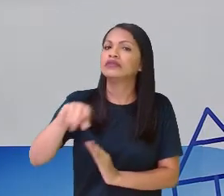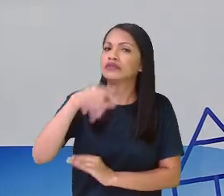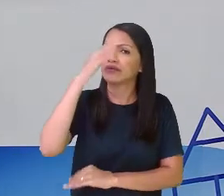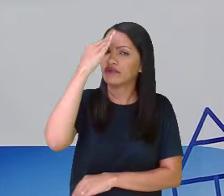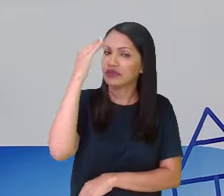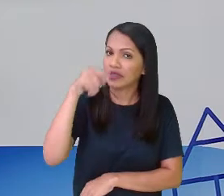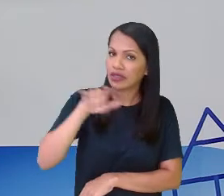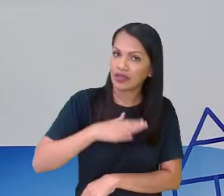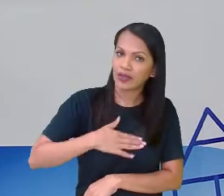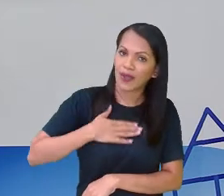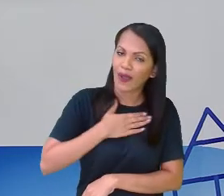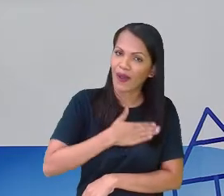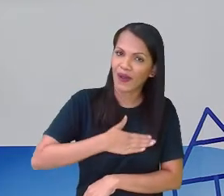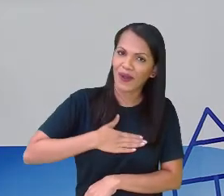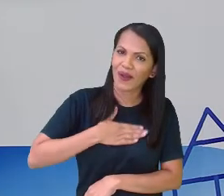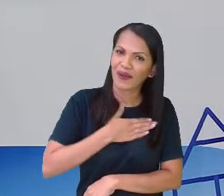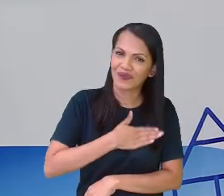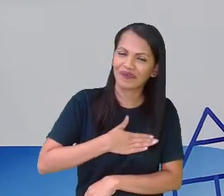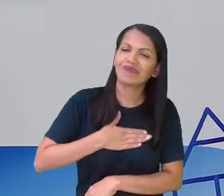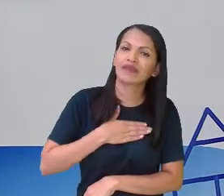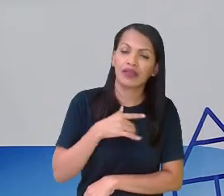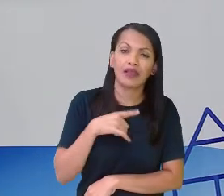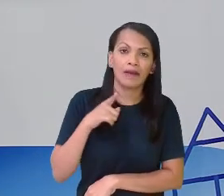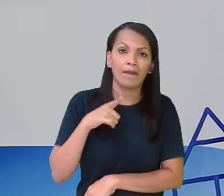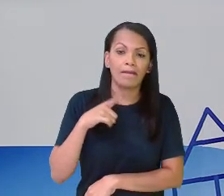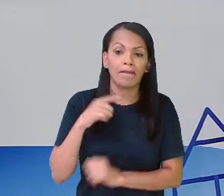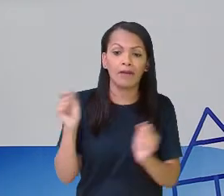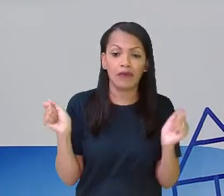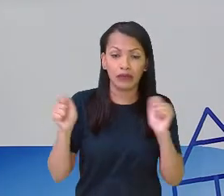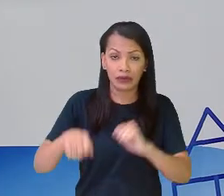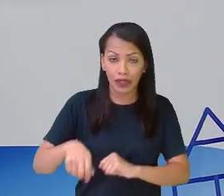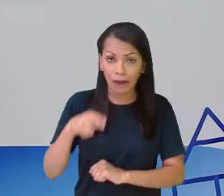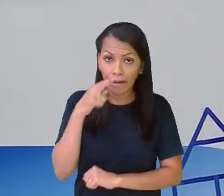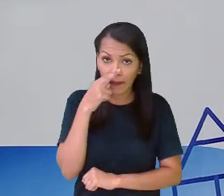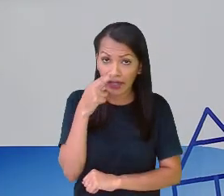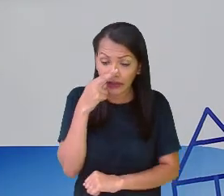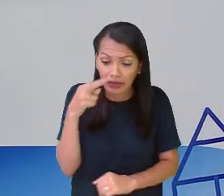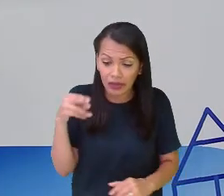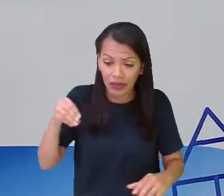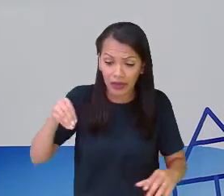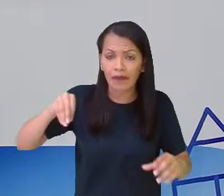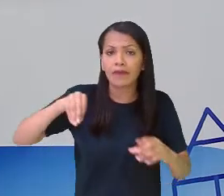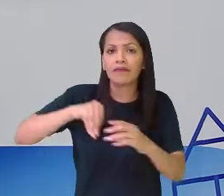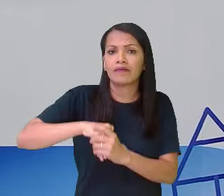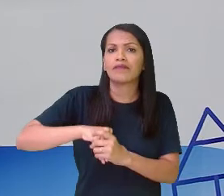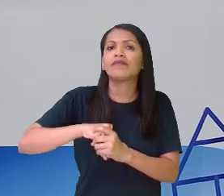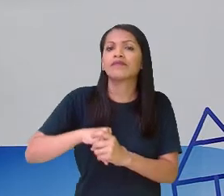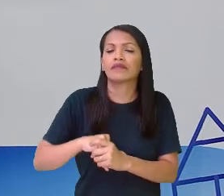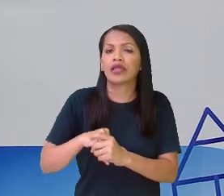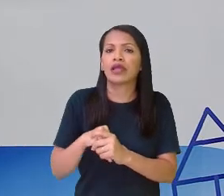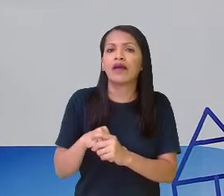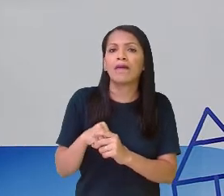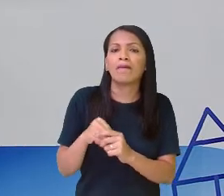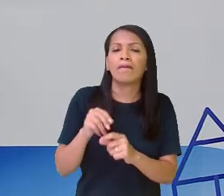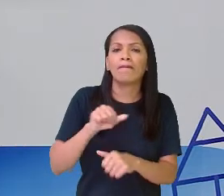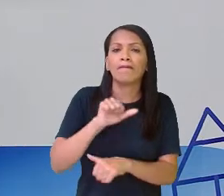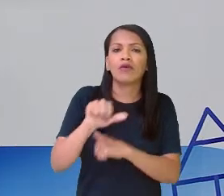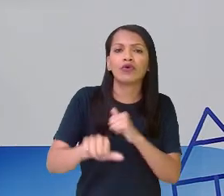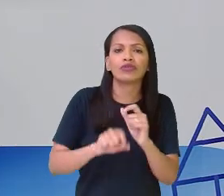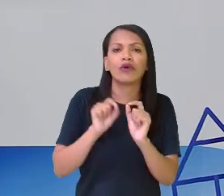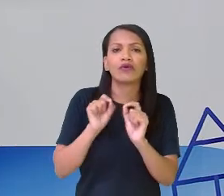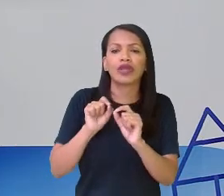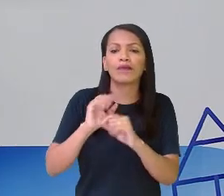vocês gostam demais, elas podem ter a mesma capacidade líquida de outras. O que vai mudar é o formato. O que